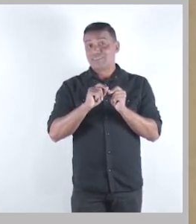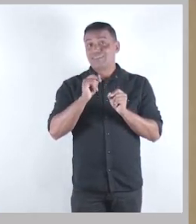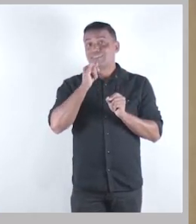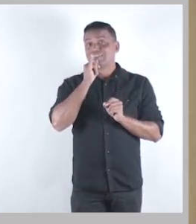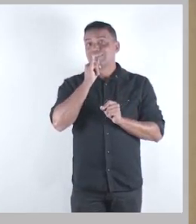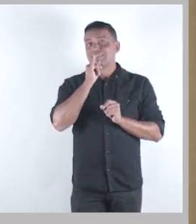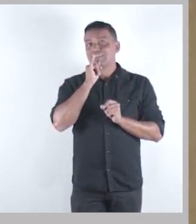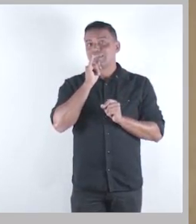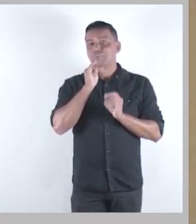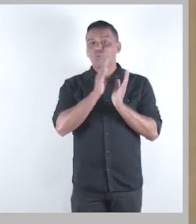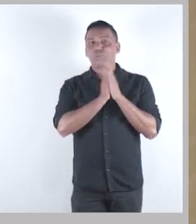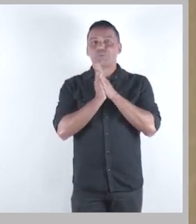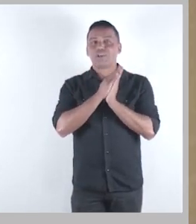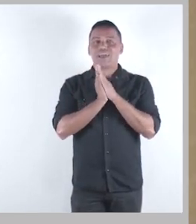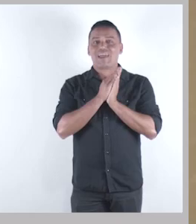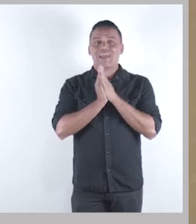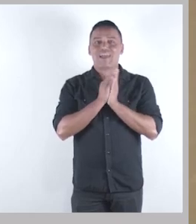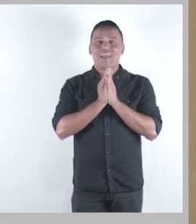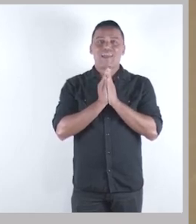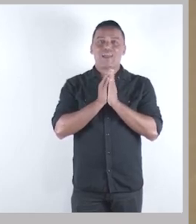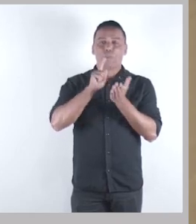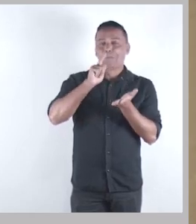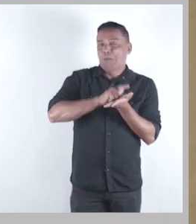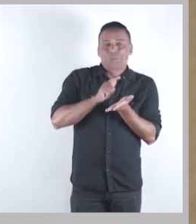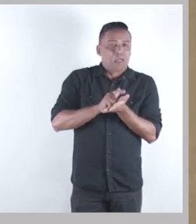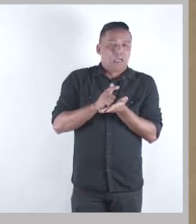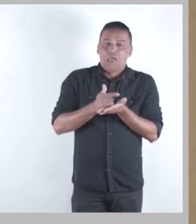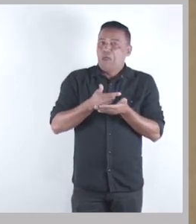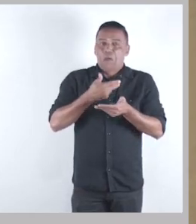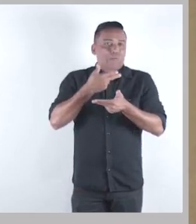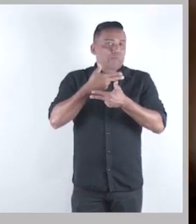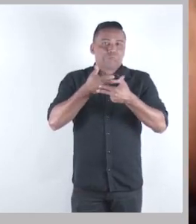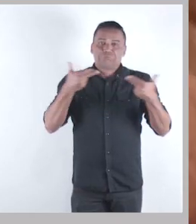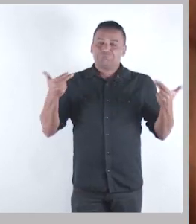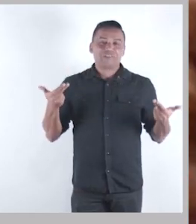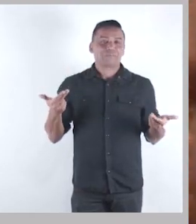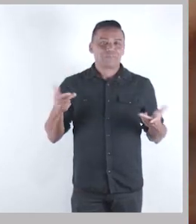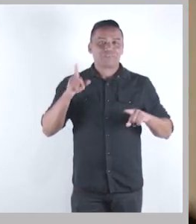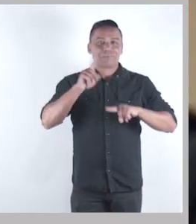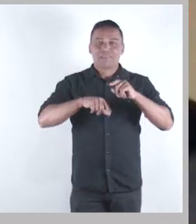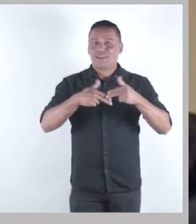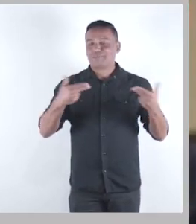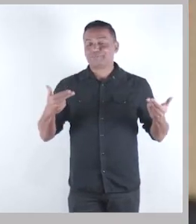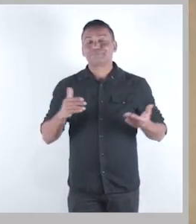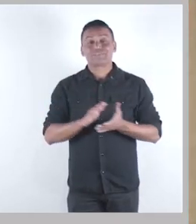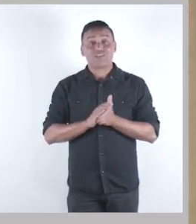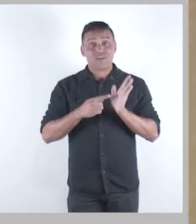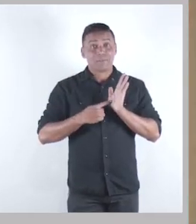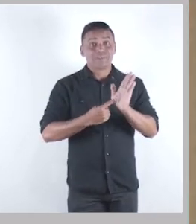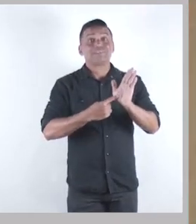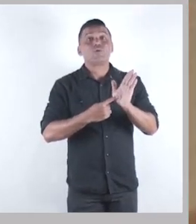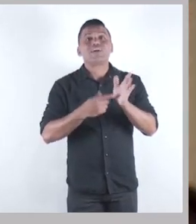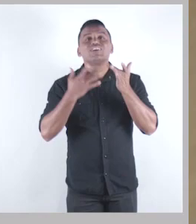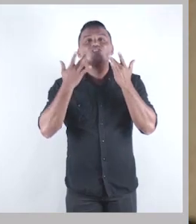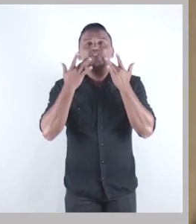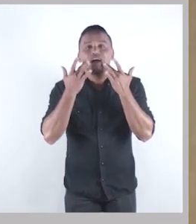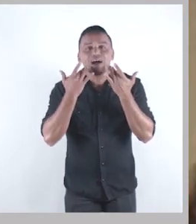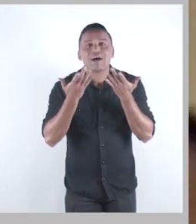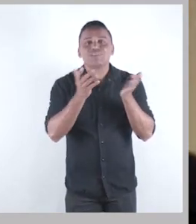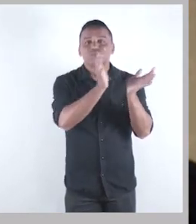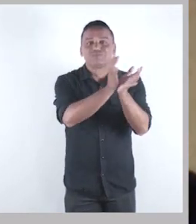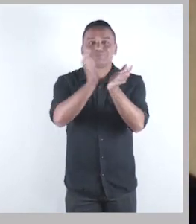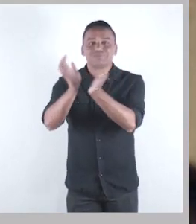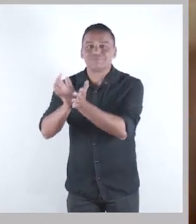espécies de bonecos com cartolina, com não sei o quê. Este grupo fez isto, então vai representar em forma de teatro. E tudo